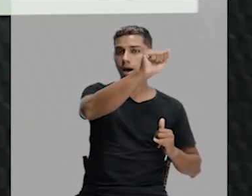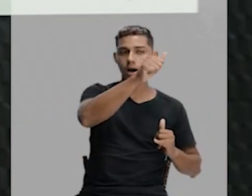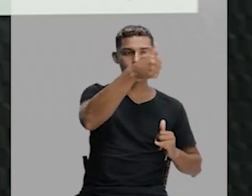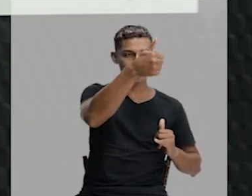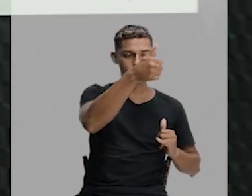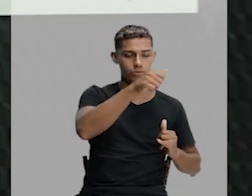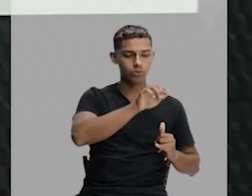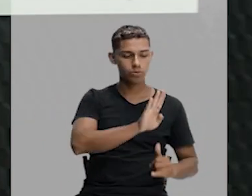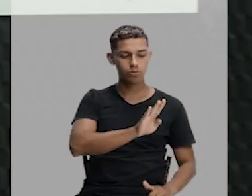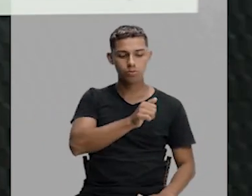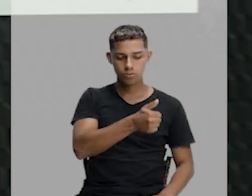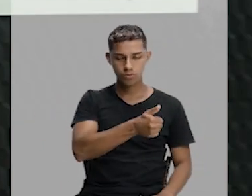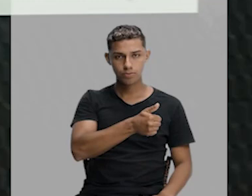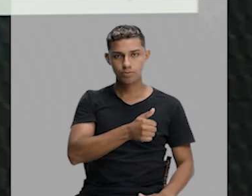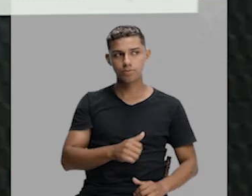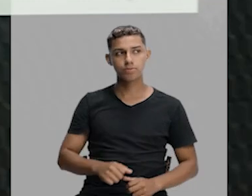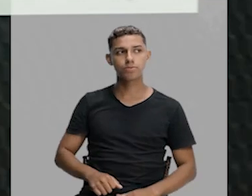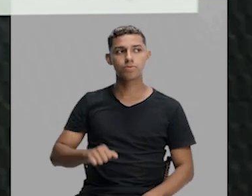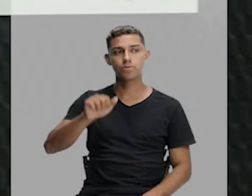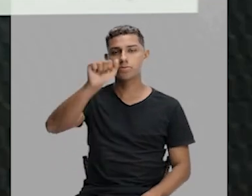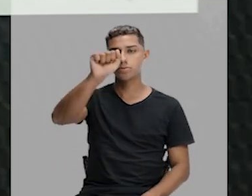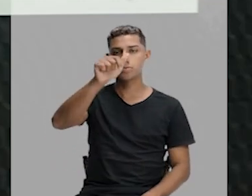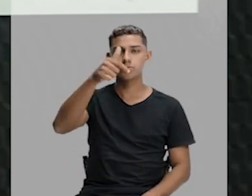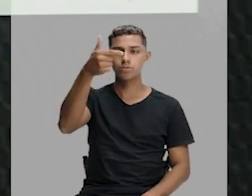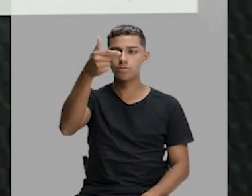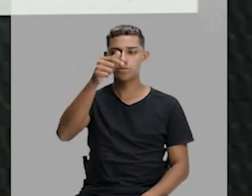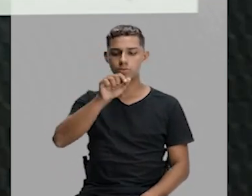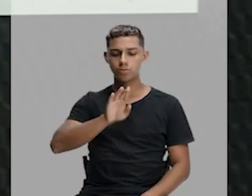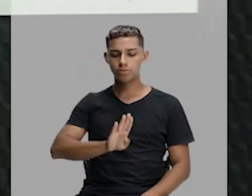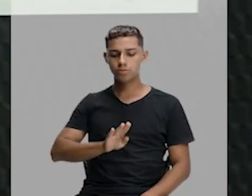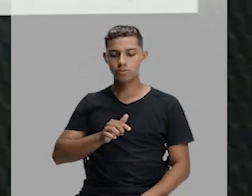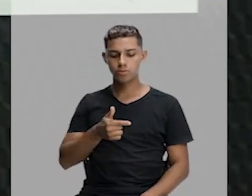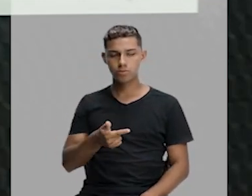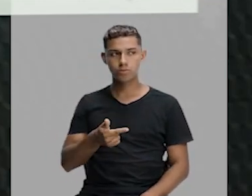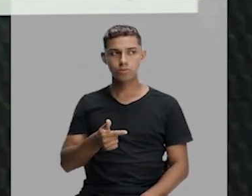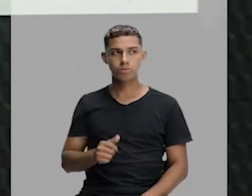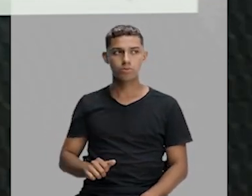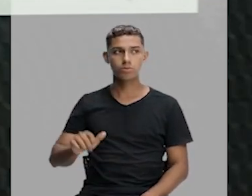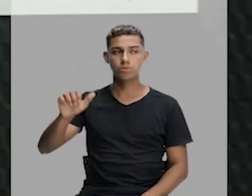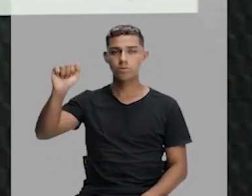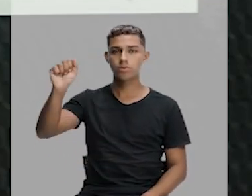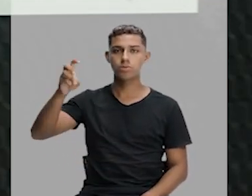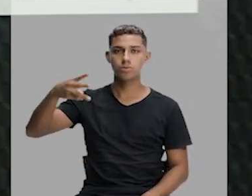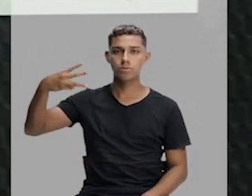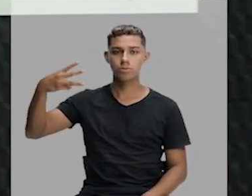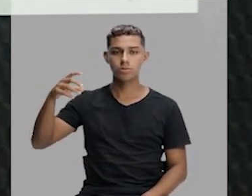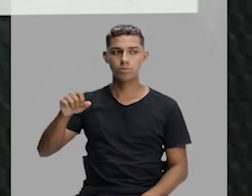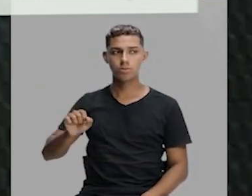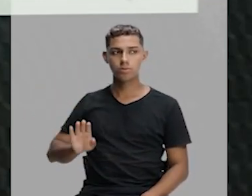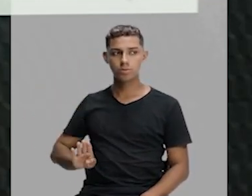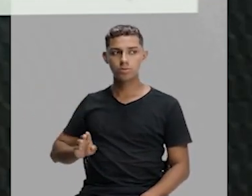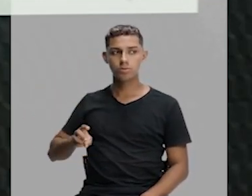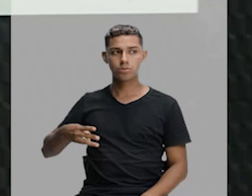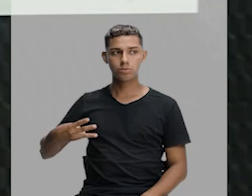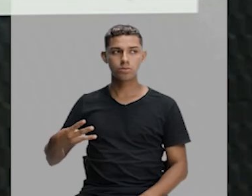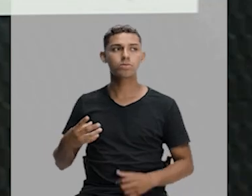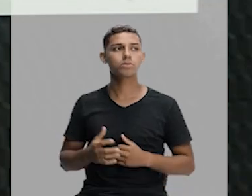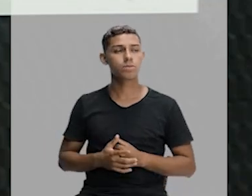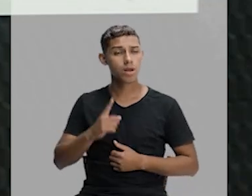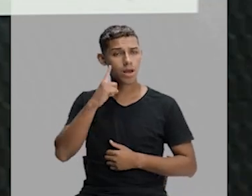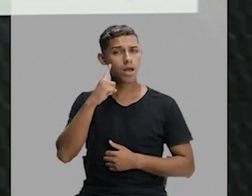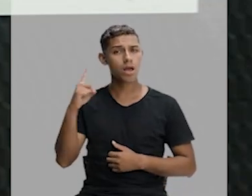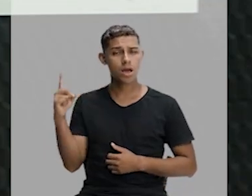Certo? Então, essa figura que nós acabamos de observar aqui, ó, tá? Essa figura